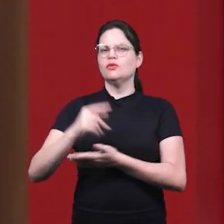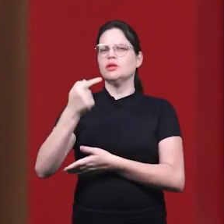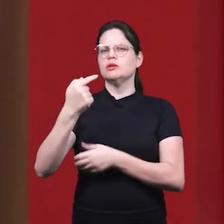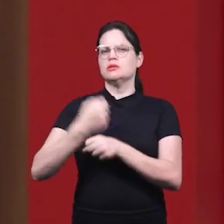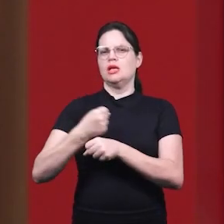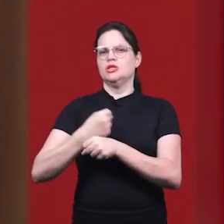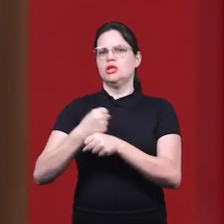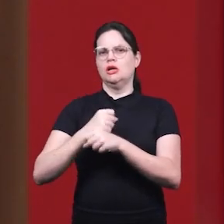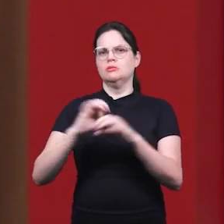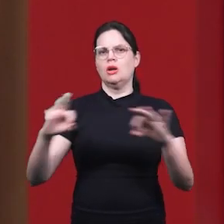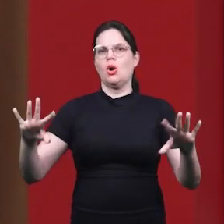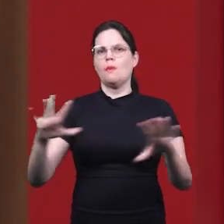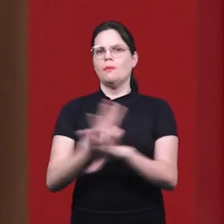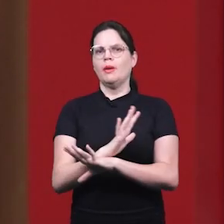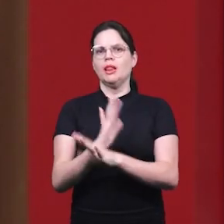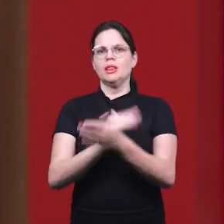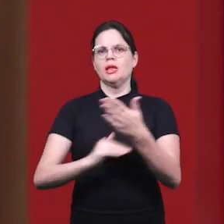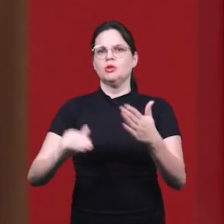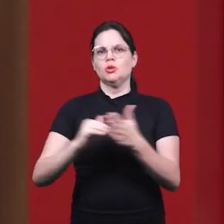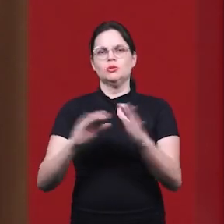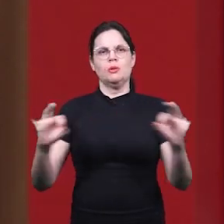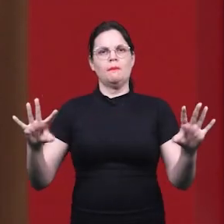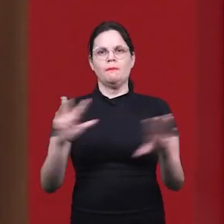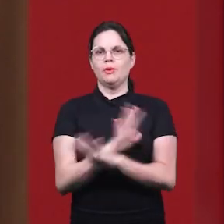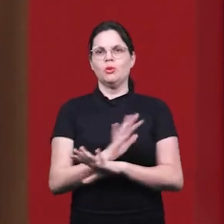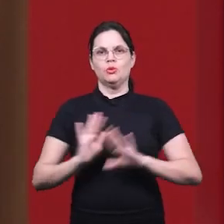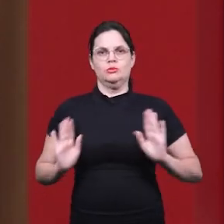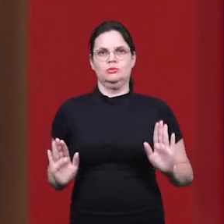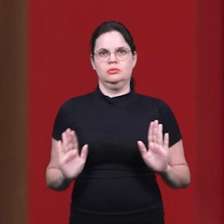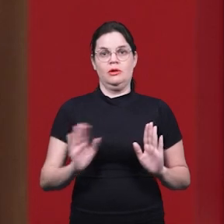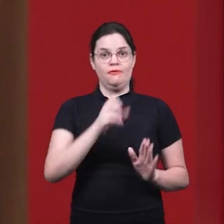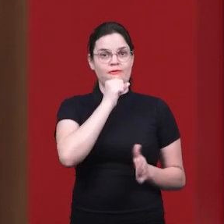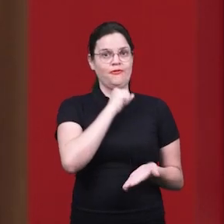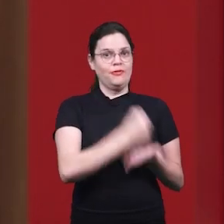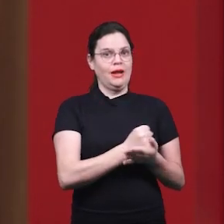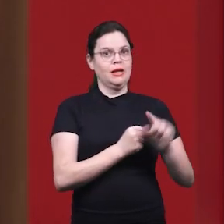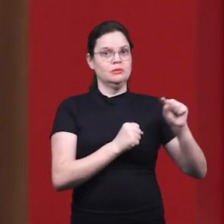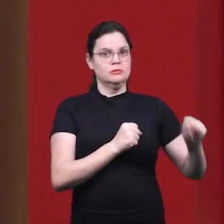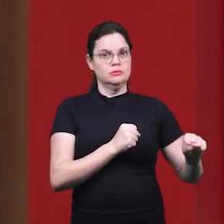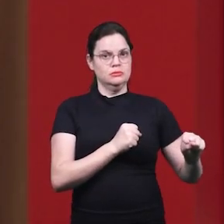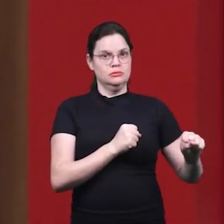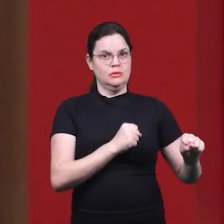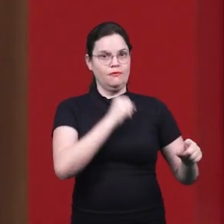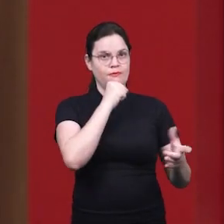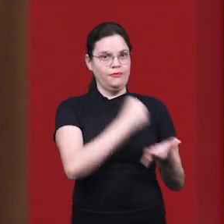para completar o resto todo, cumprir tudo, cabalmente. Velho Testamento.